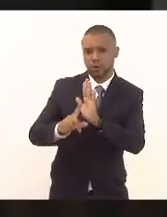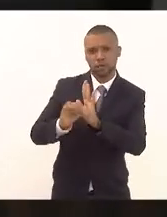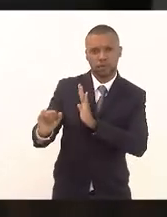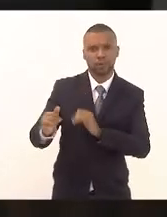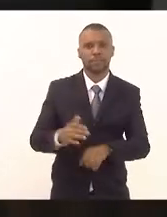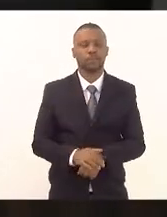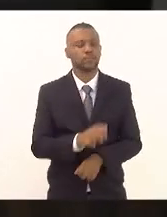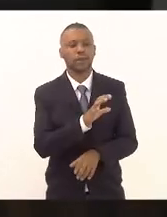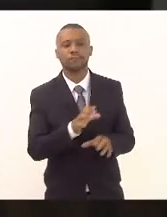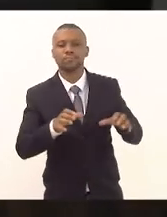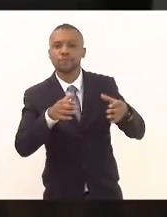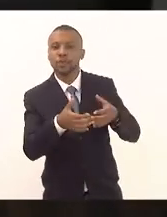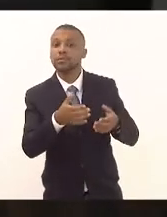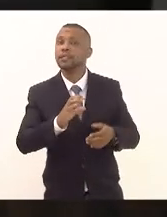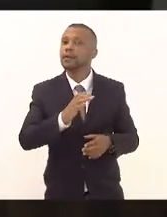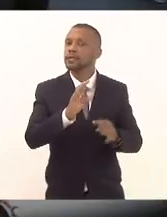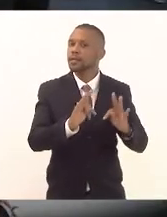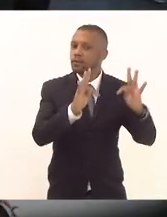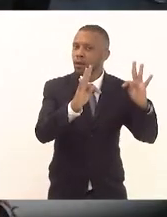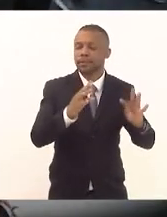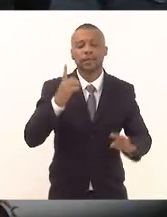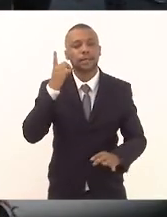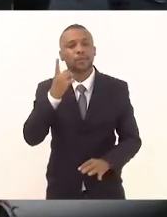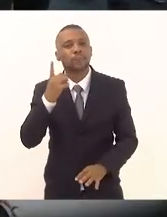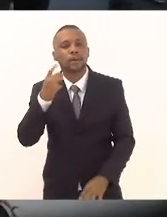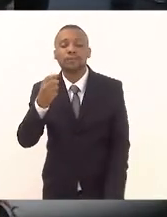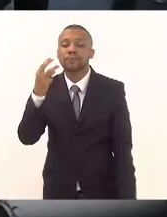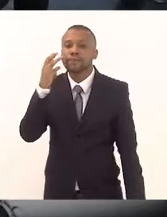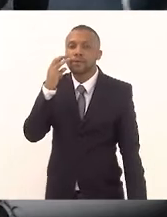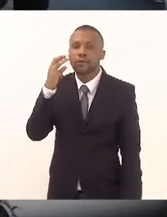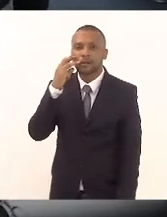deputado Valdec Carneiro.